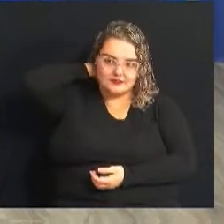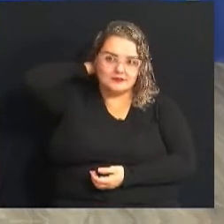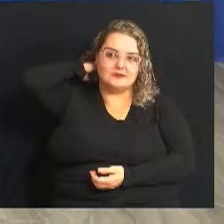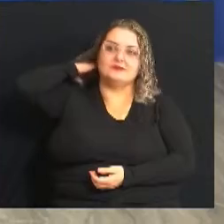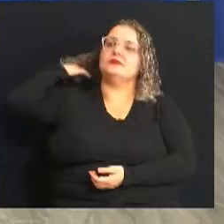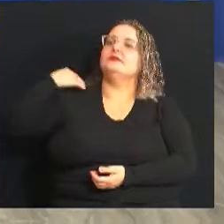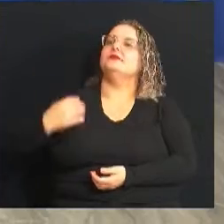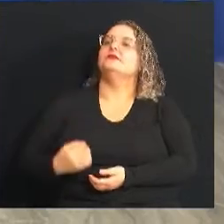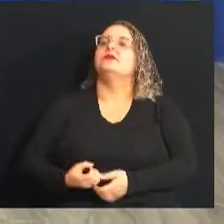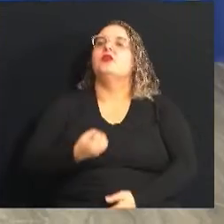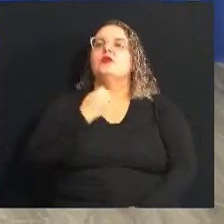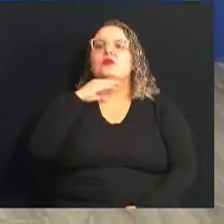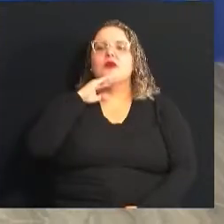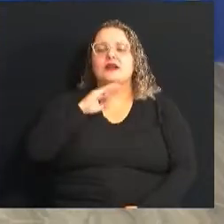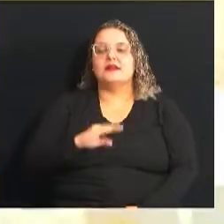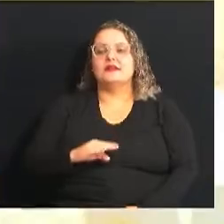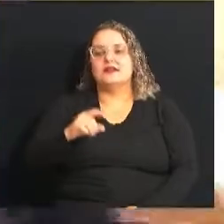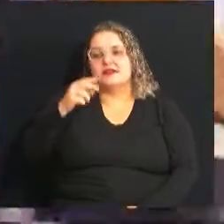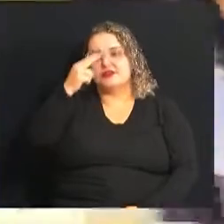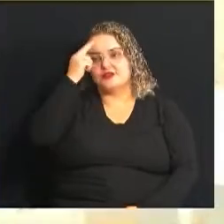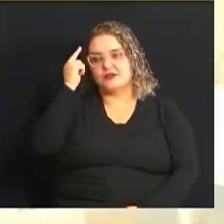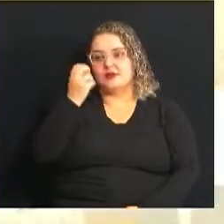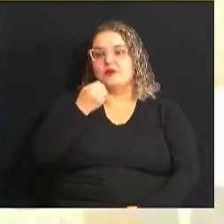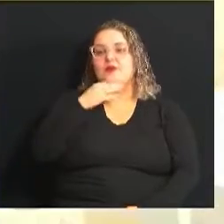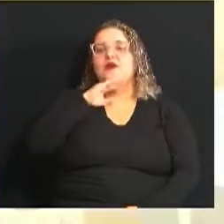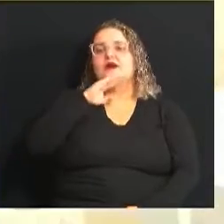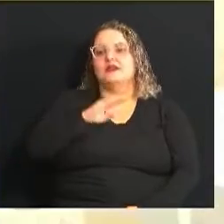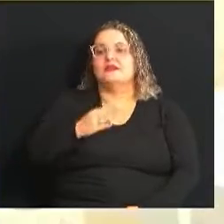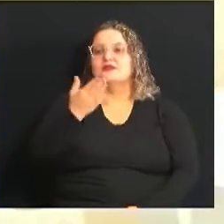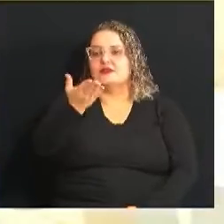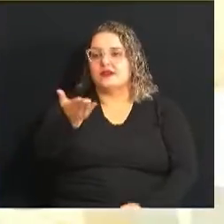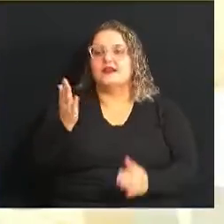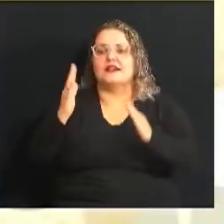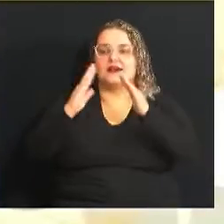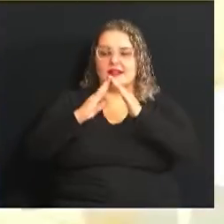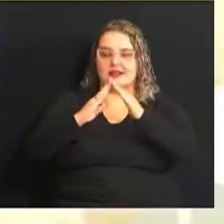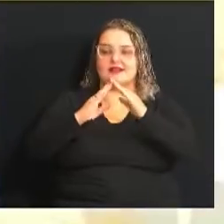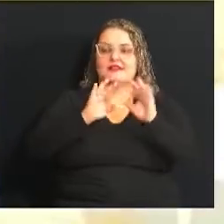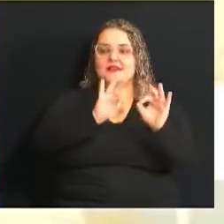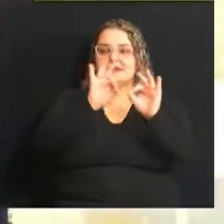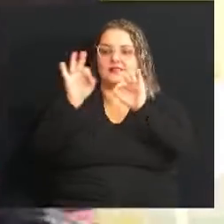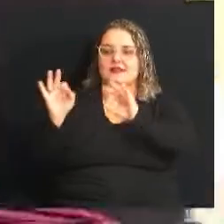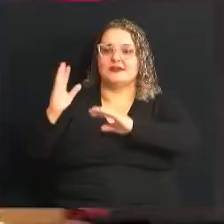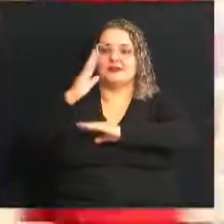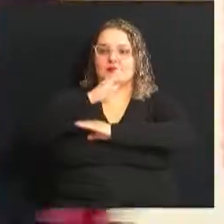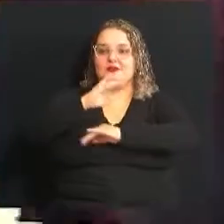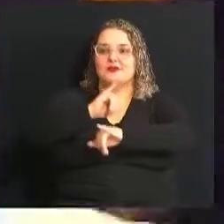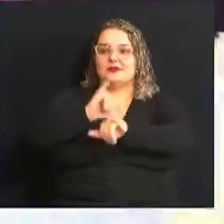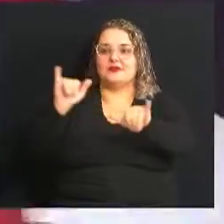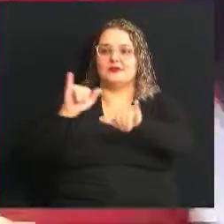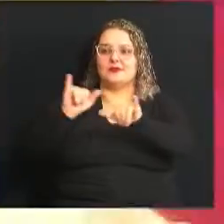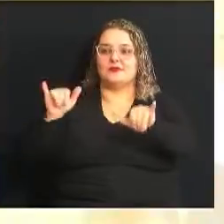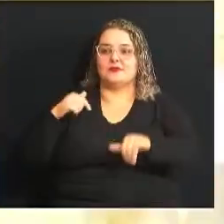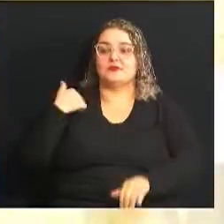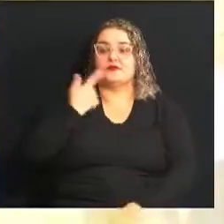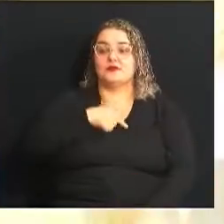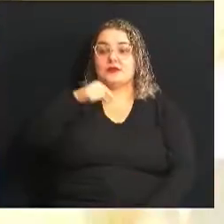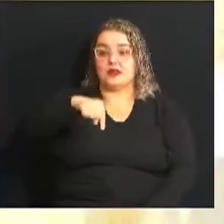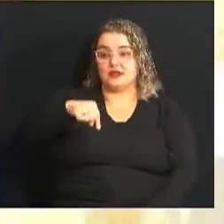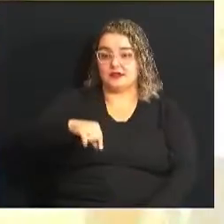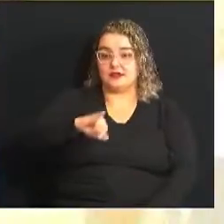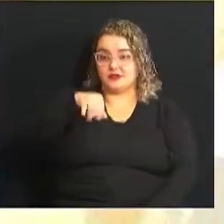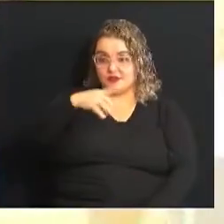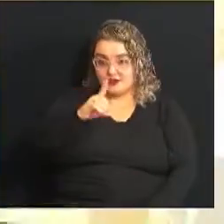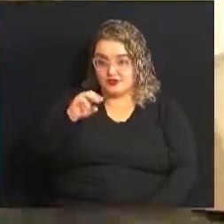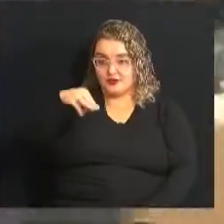Boa tarde, Gabriel. Boa tarde para você que está aí em casa assistindo o Jornal Câmara Notícia. Nós estamos aqui no Jardim Monte